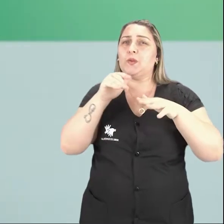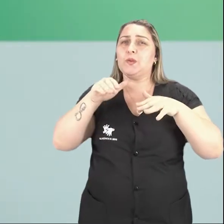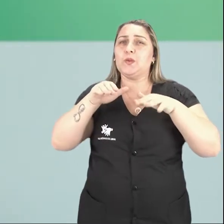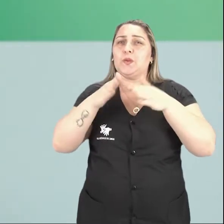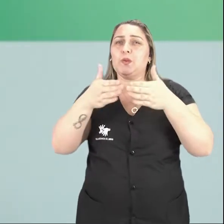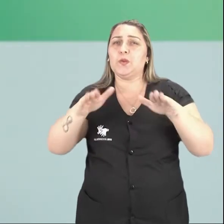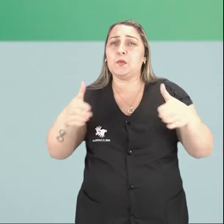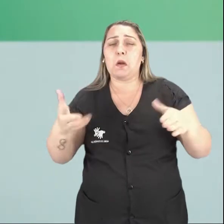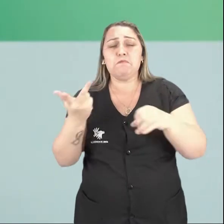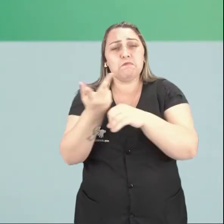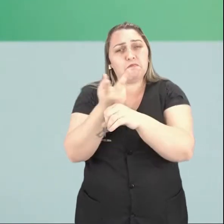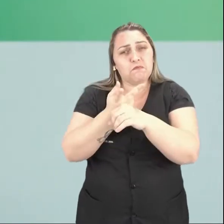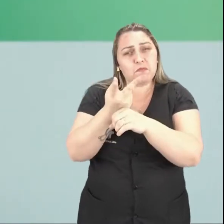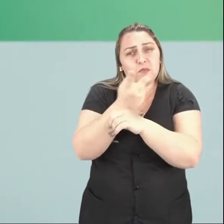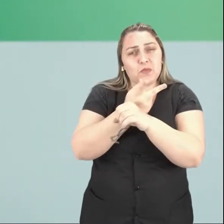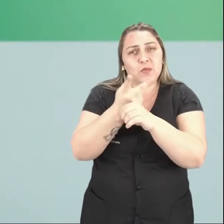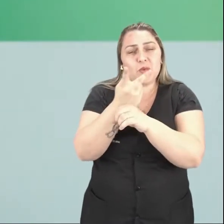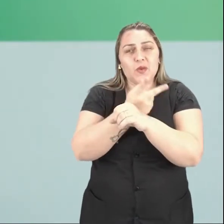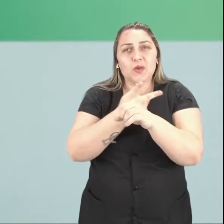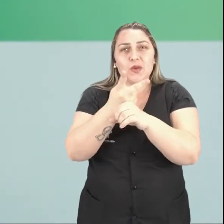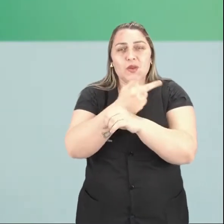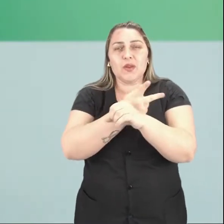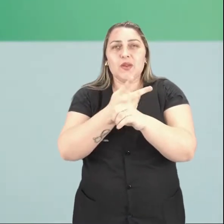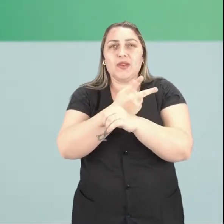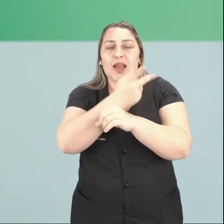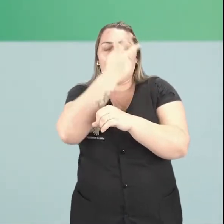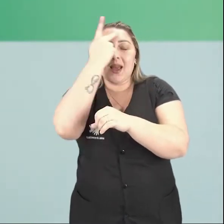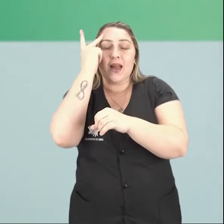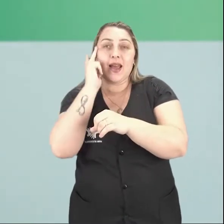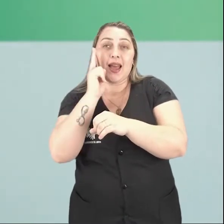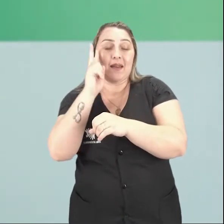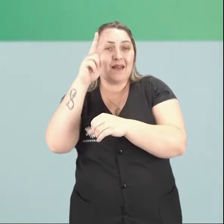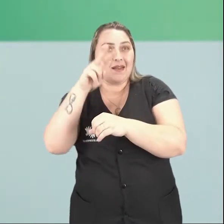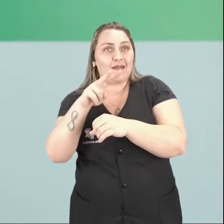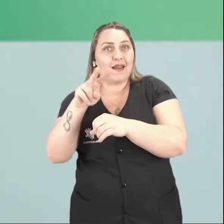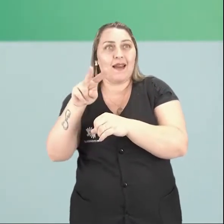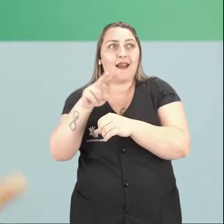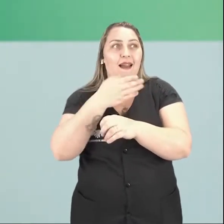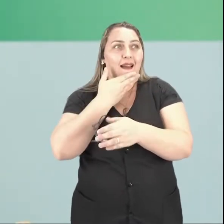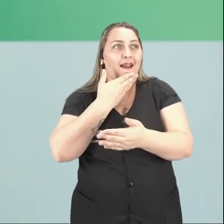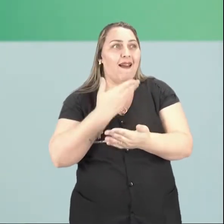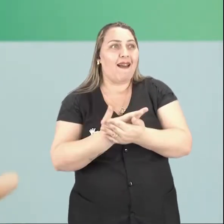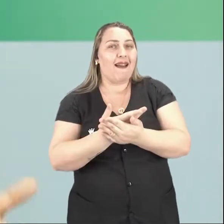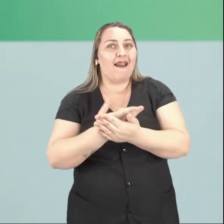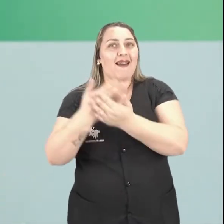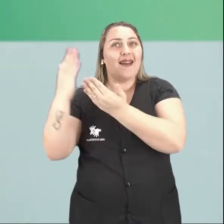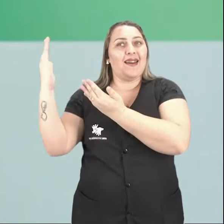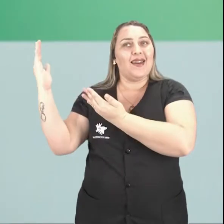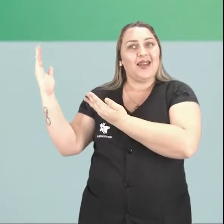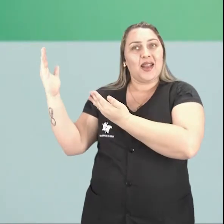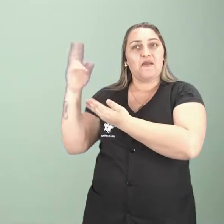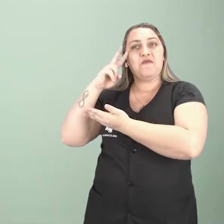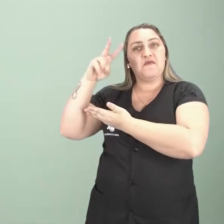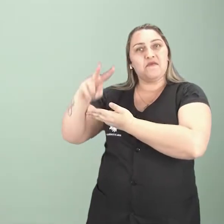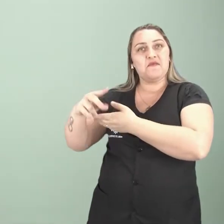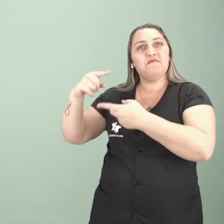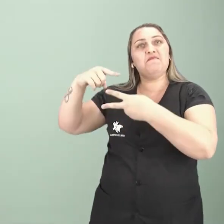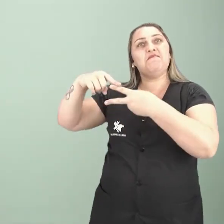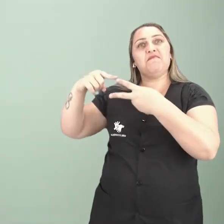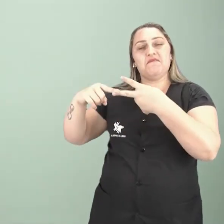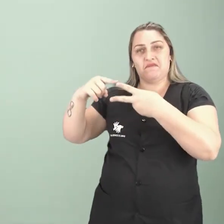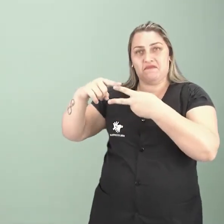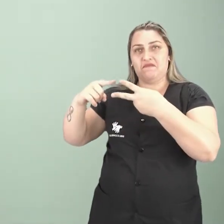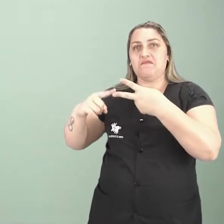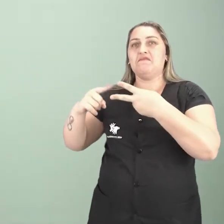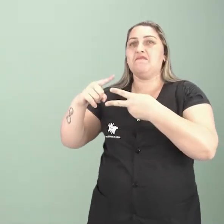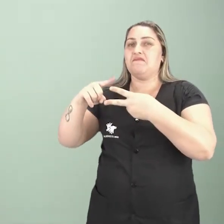Ela meio que procura hipnotizar aí os seus espectadores. E aqui na tela nós podemos ver duas obras de